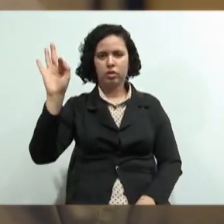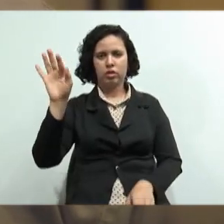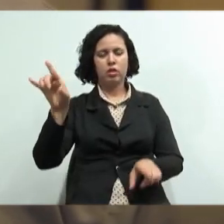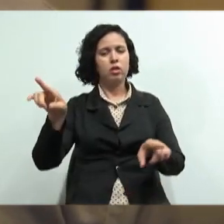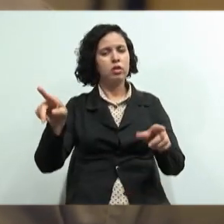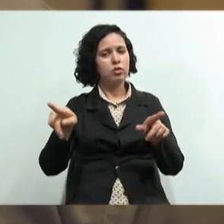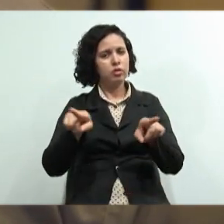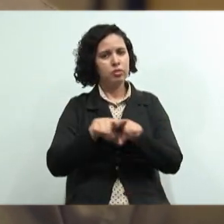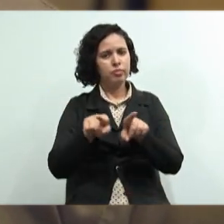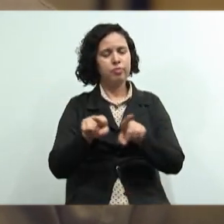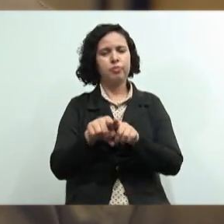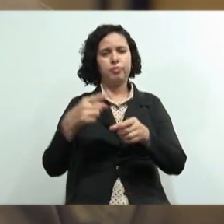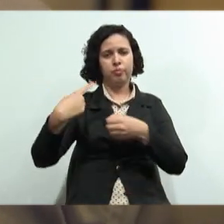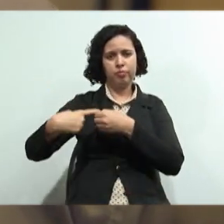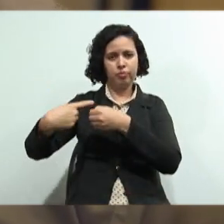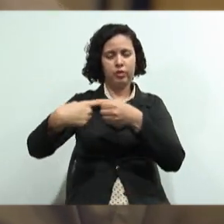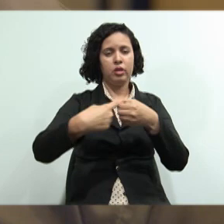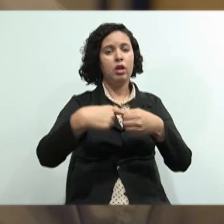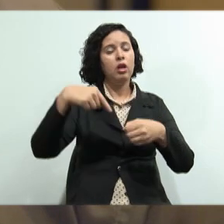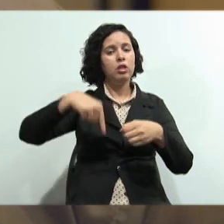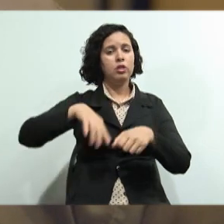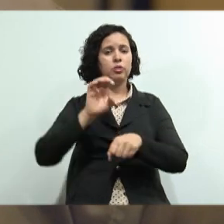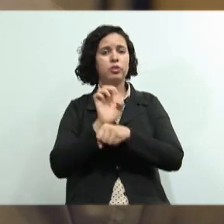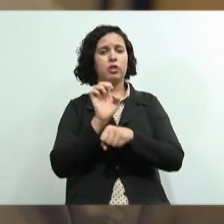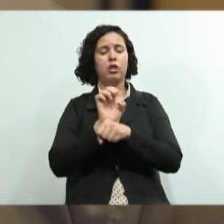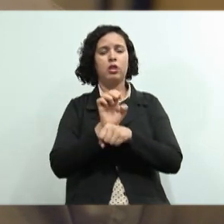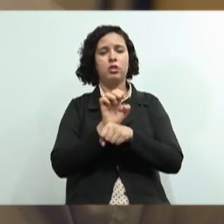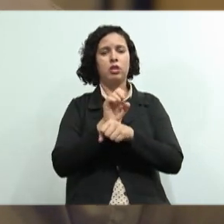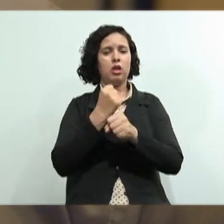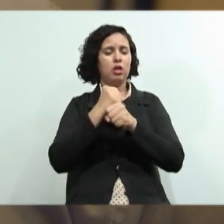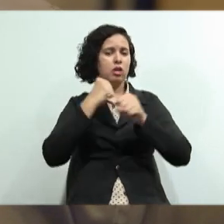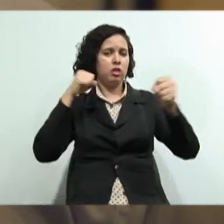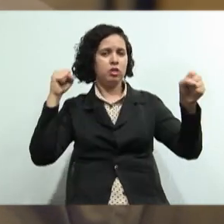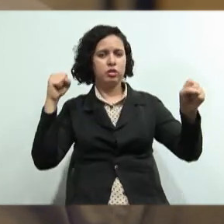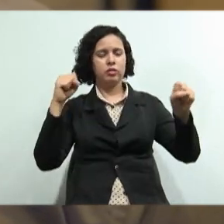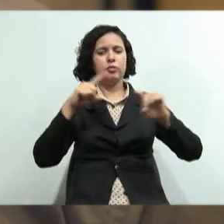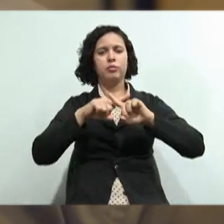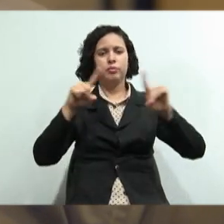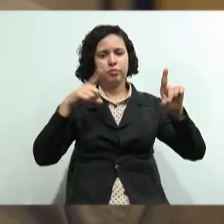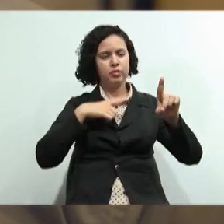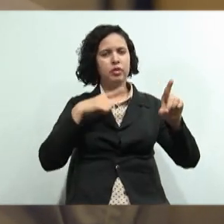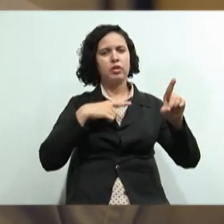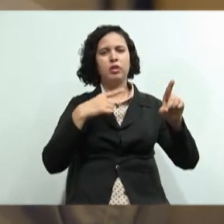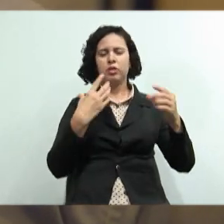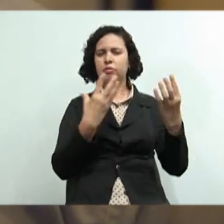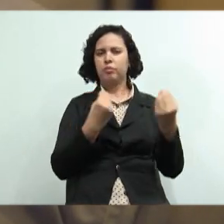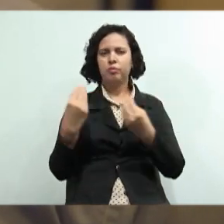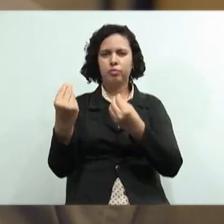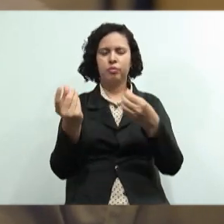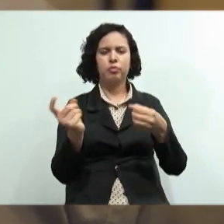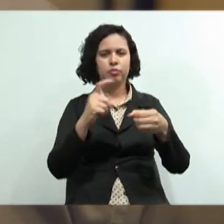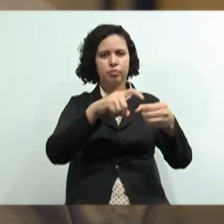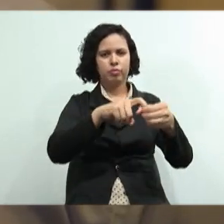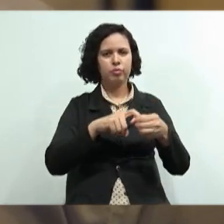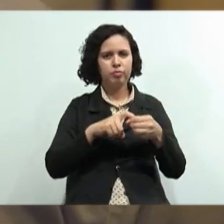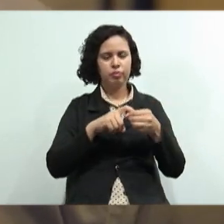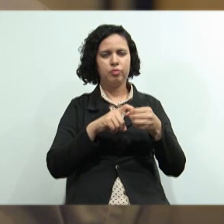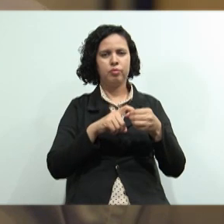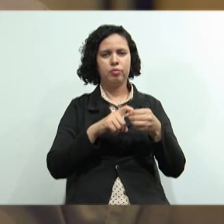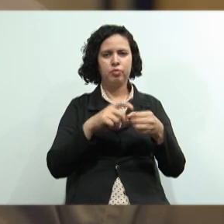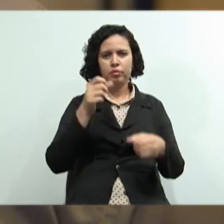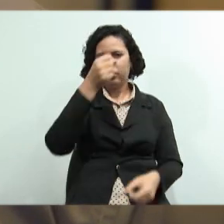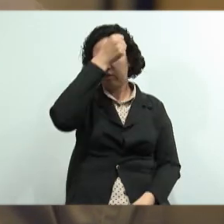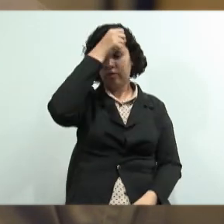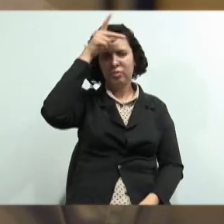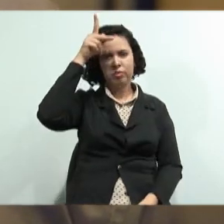município. Né? O estado é muito grande, mas aqui nós temos muitas parcerias, né, com as prefeituras, enfim, mas